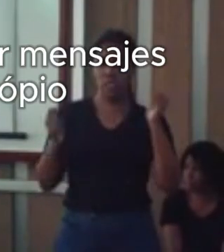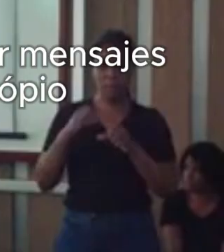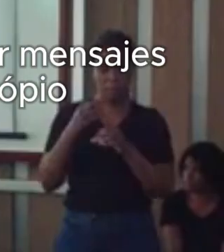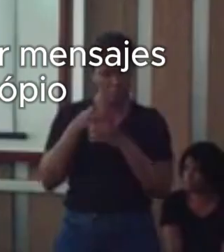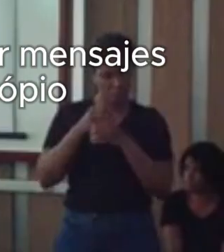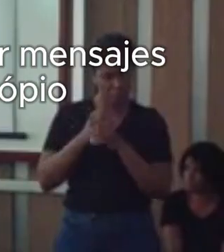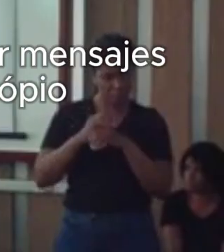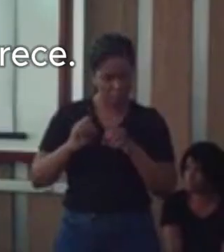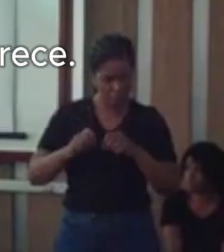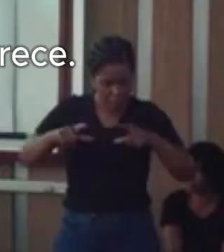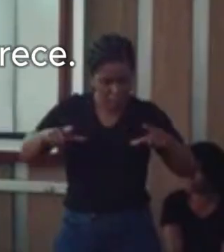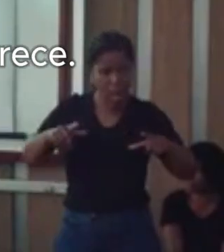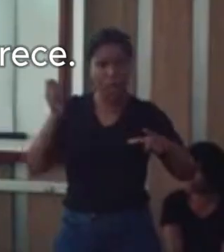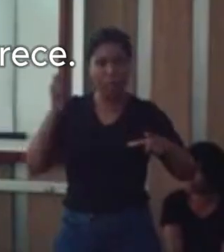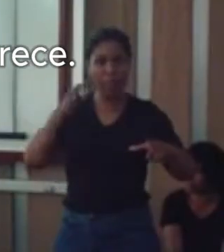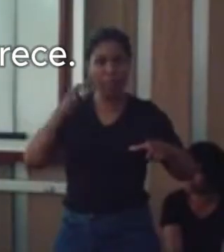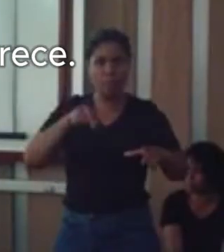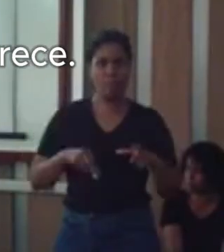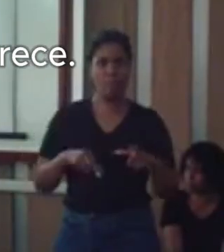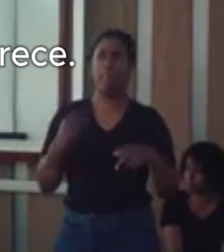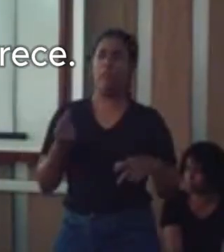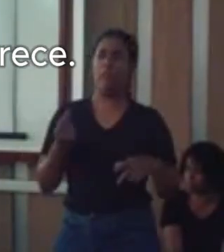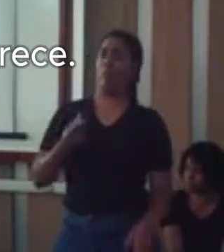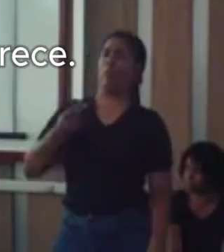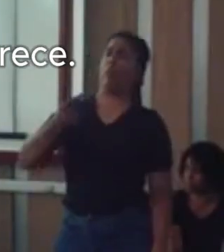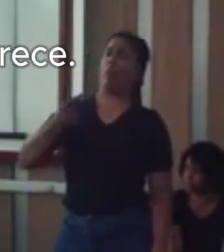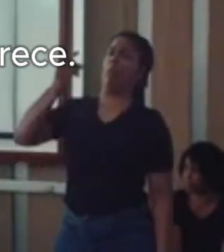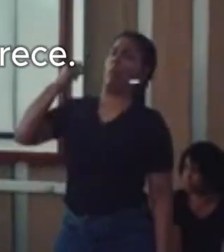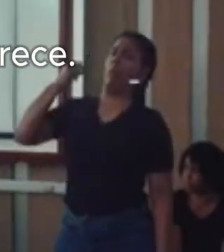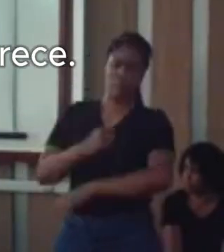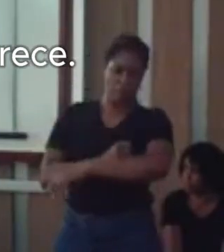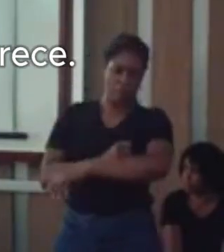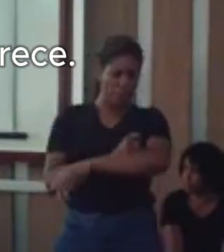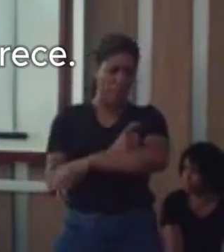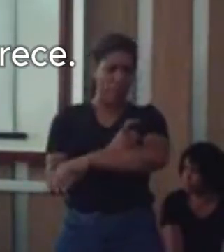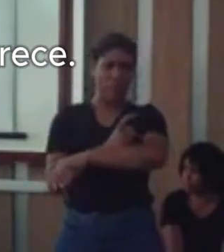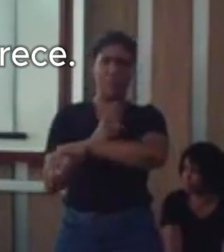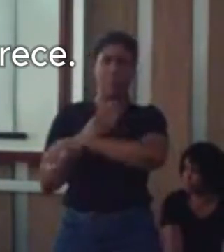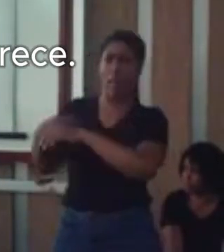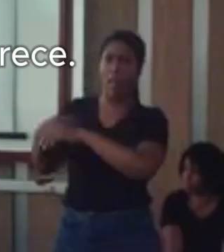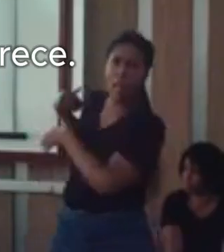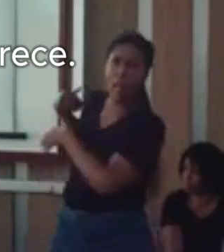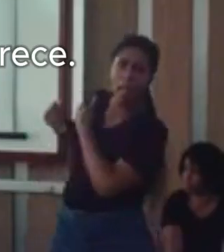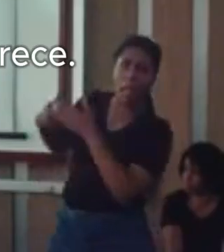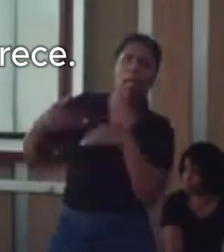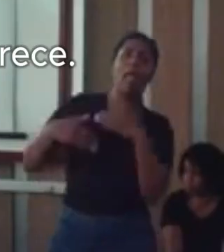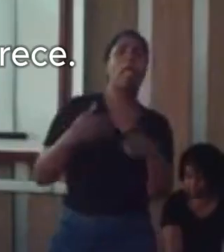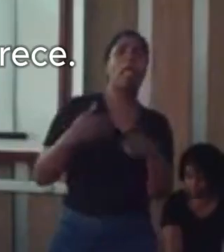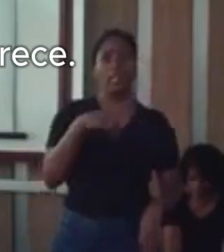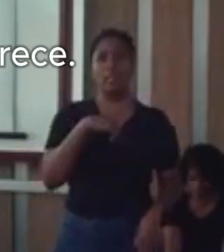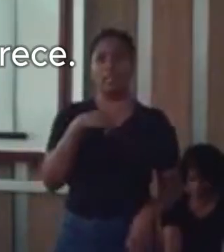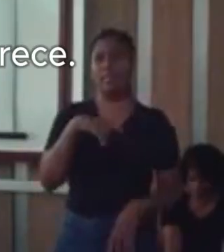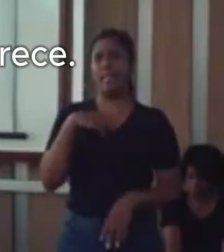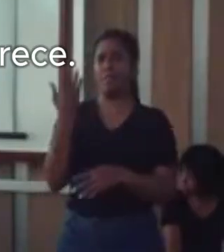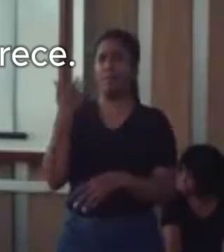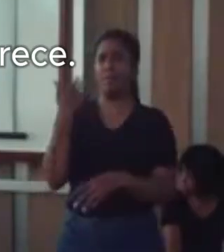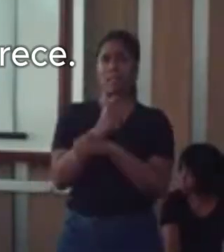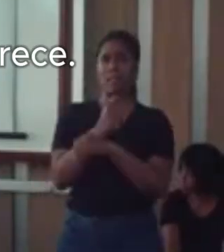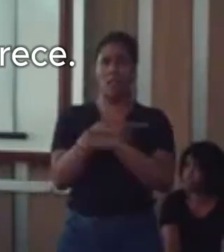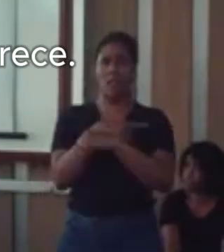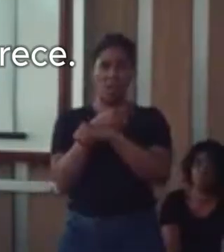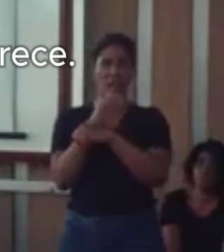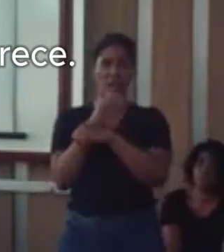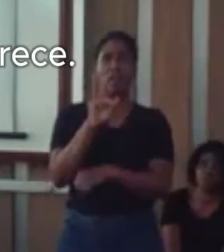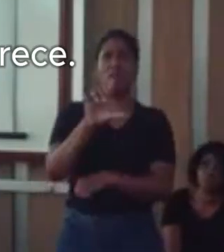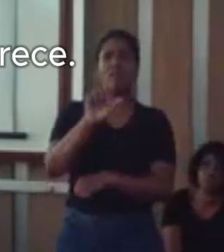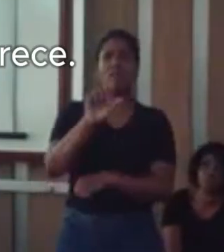E ela existe desde sempre, quer dizer, ao longo da evolução, ela aparece aqui, quando o flagelado já tinha. Viu?